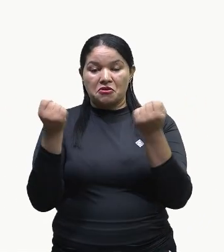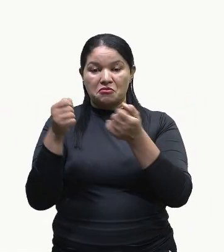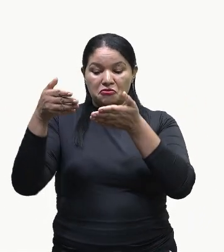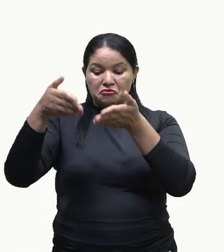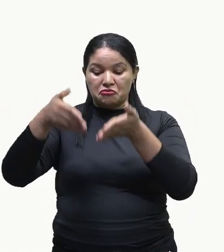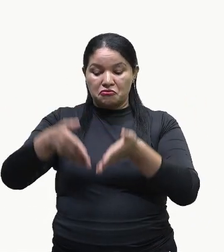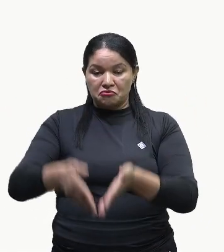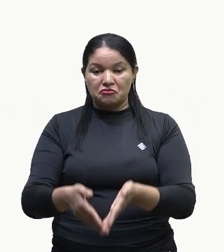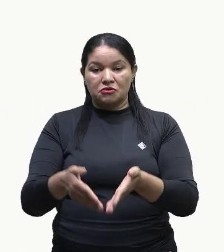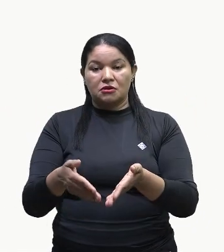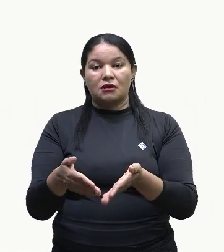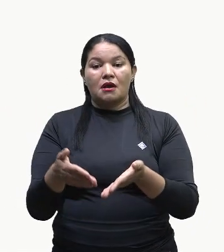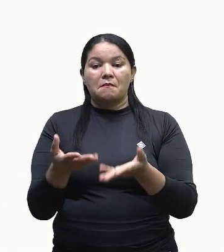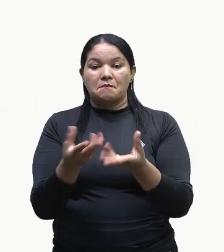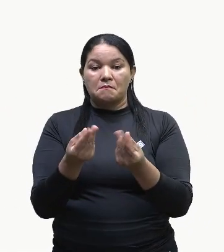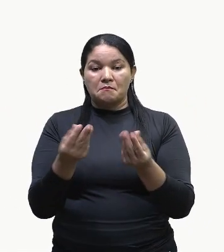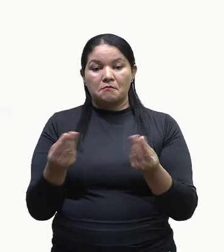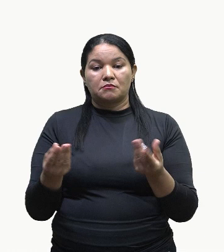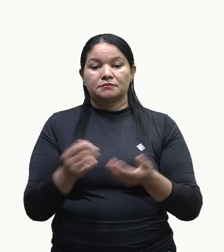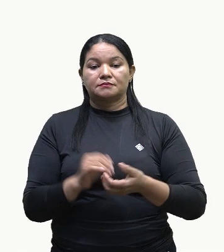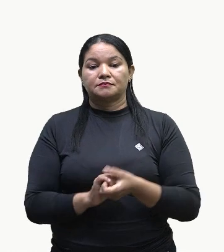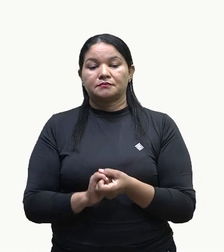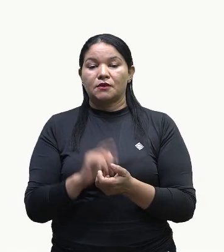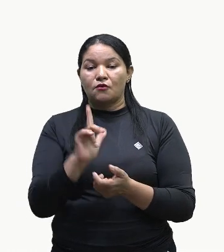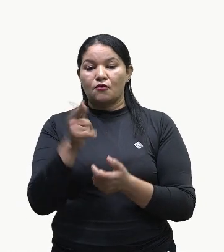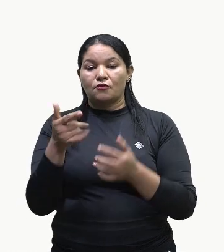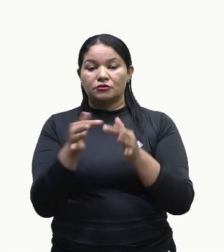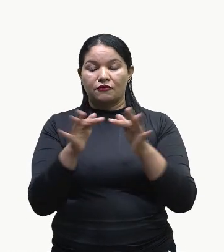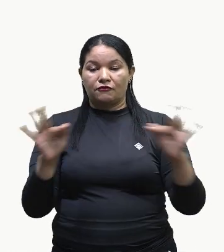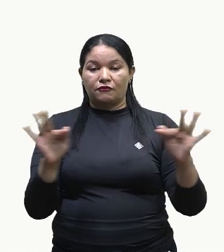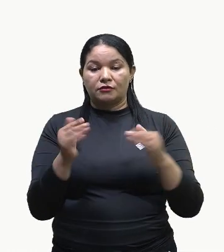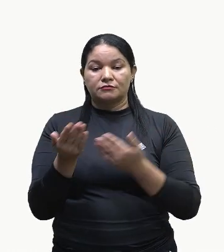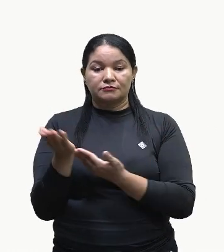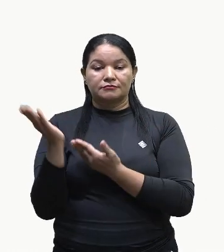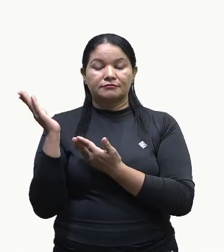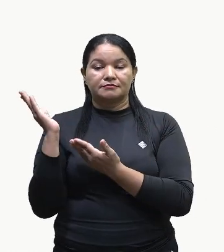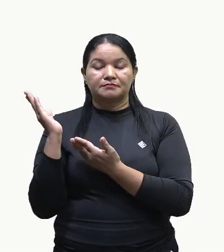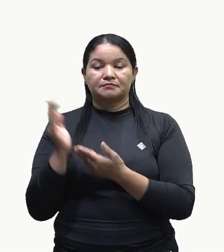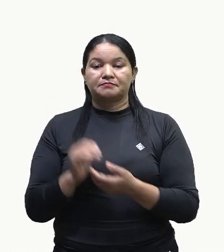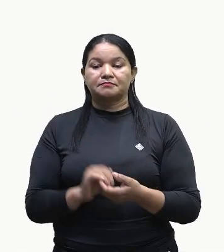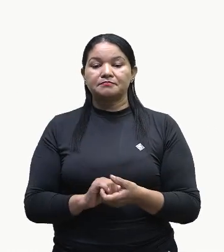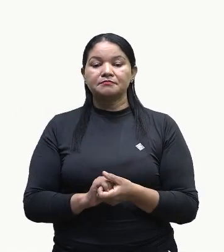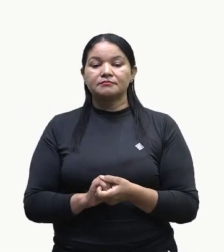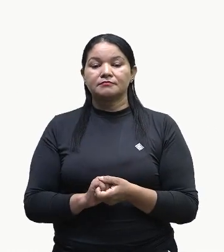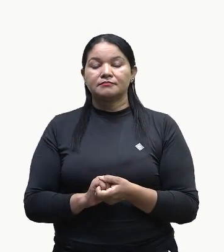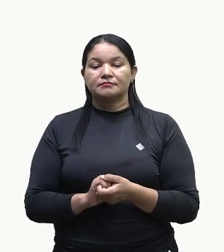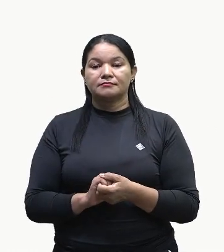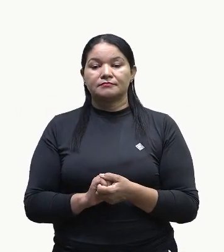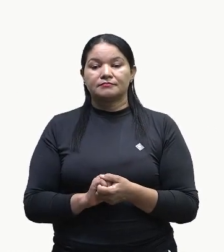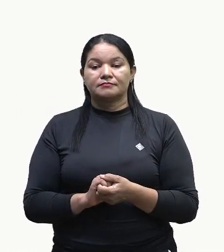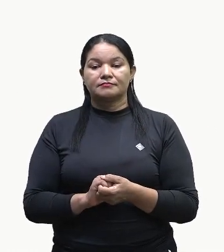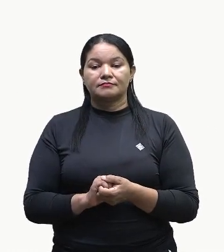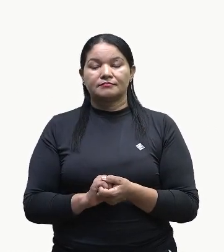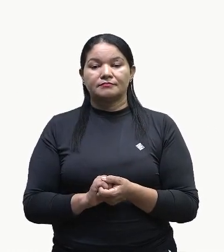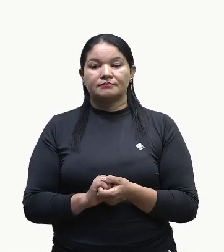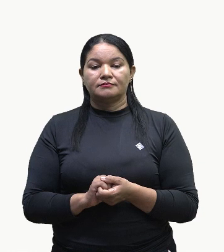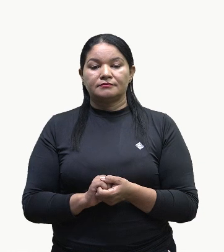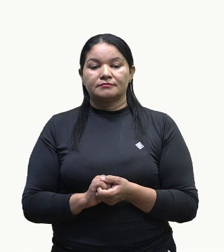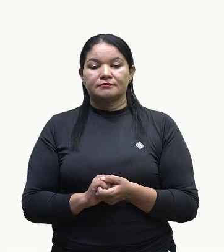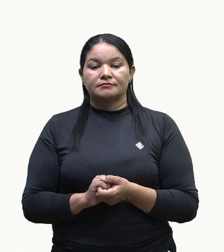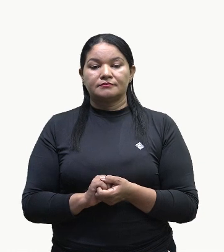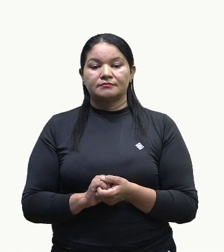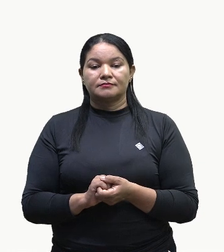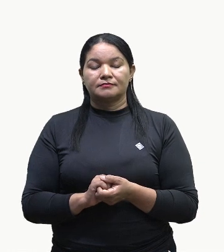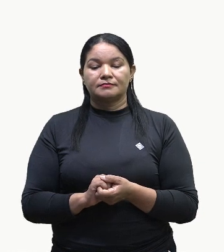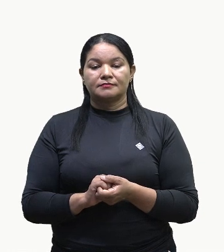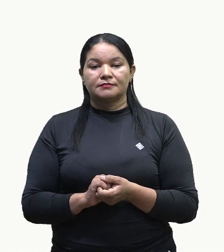muitas pessoas vão de Parintins a Belém, por exemplo, em barco. Então, nós